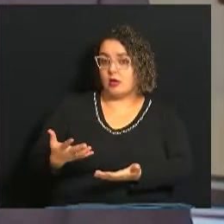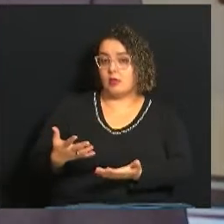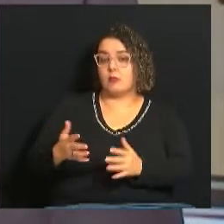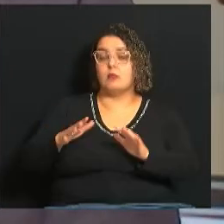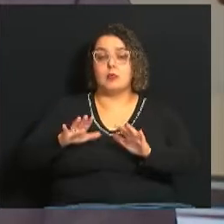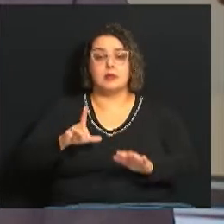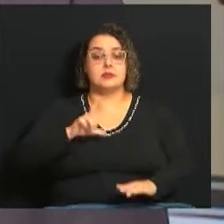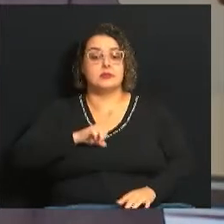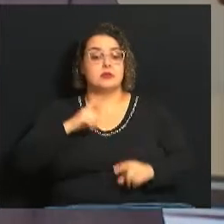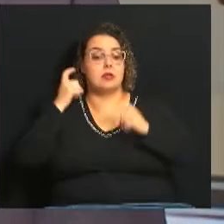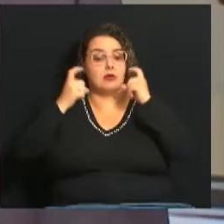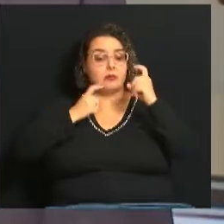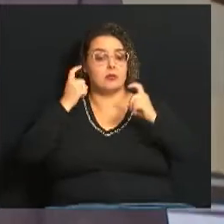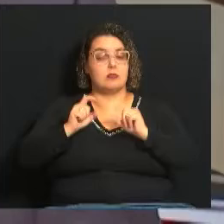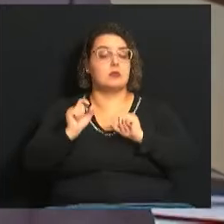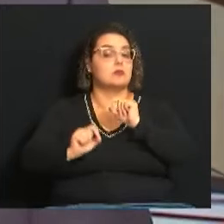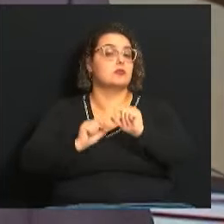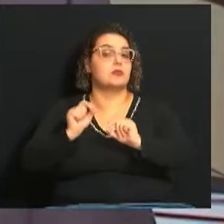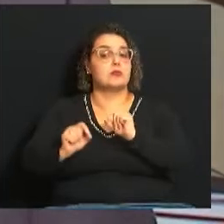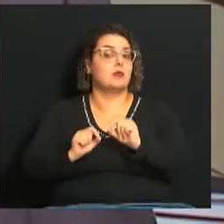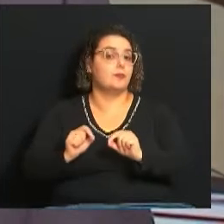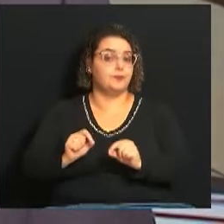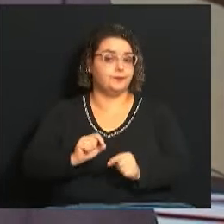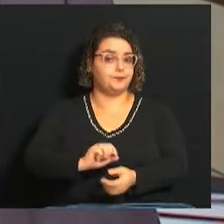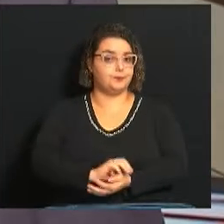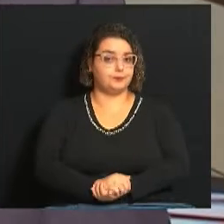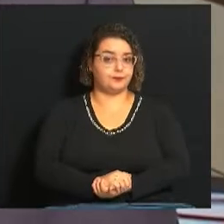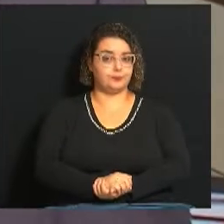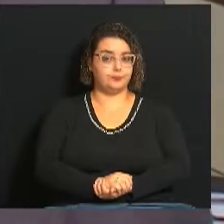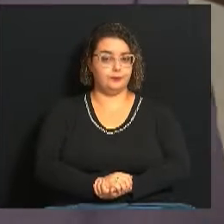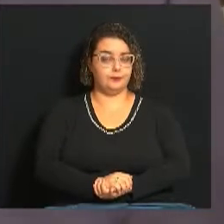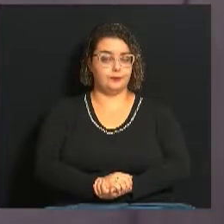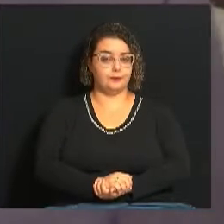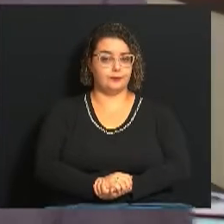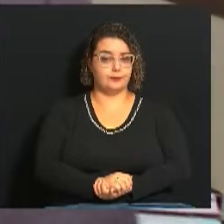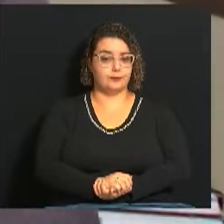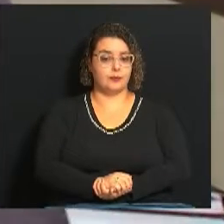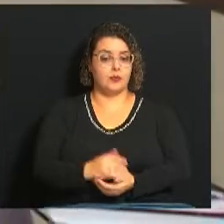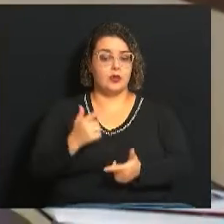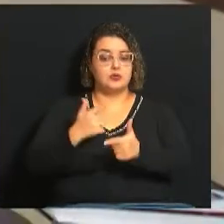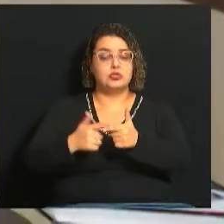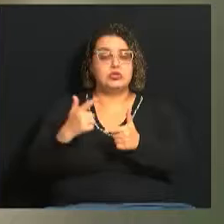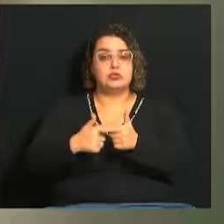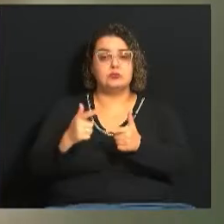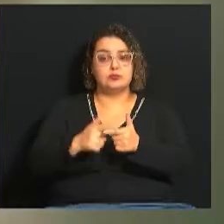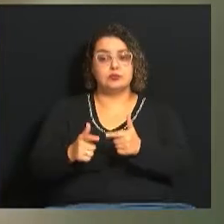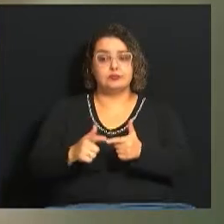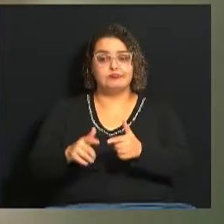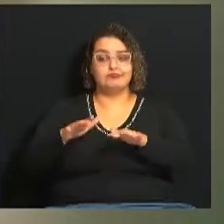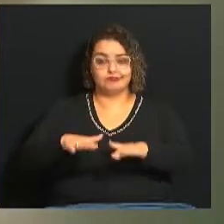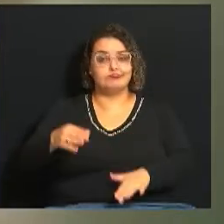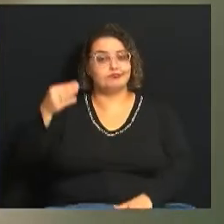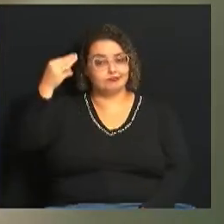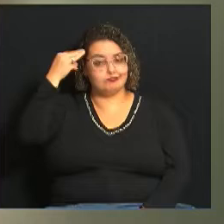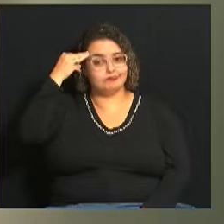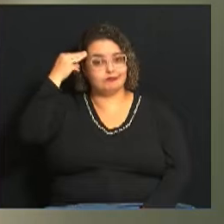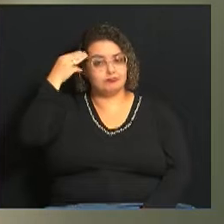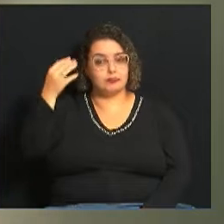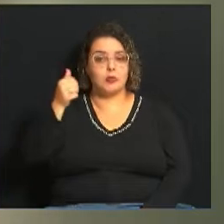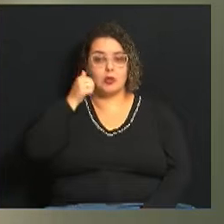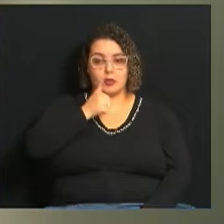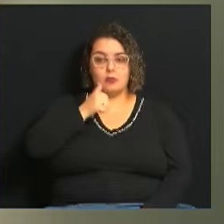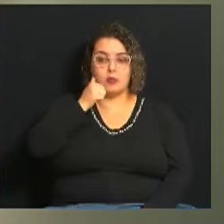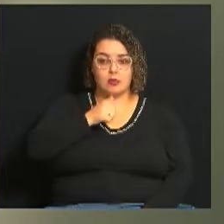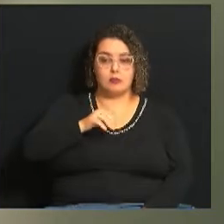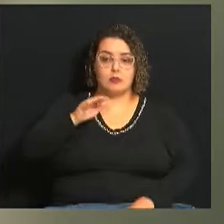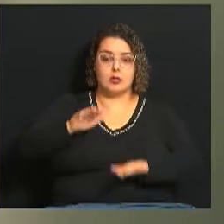a preocupação em relação aos problemas que ficam, né, mental com as mulheres, às